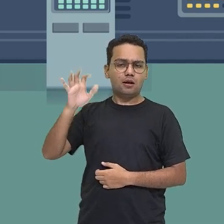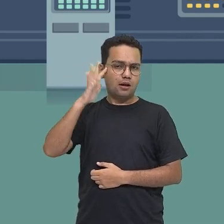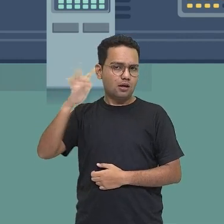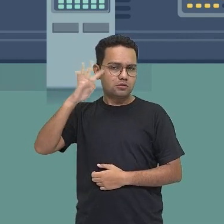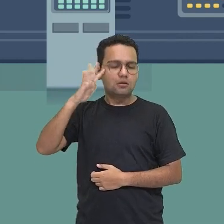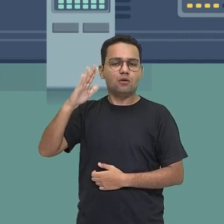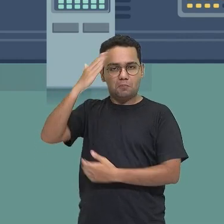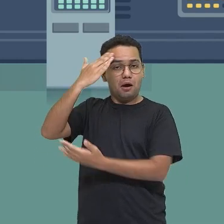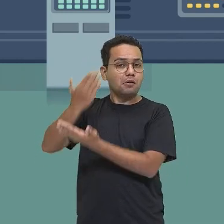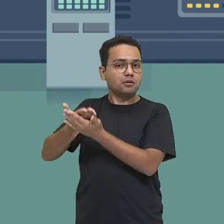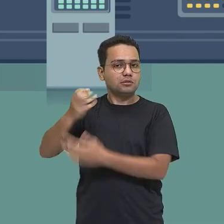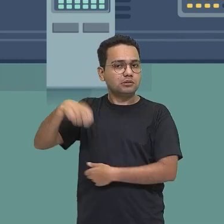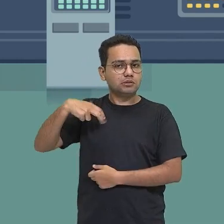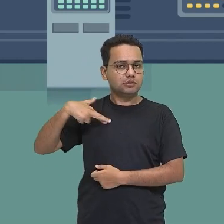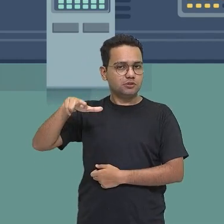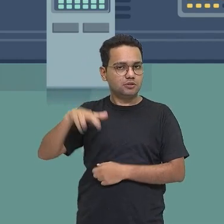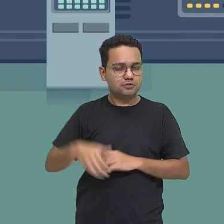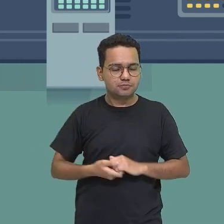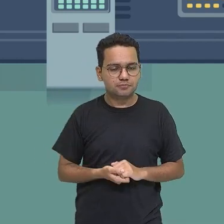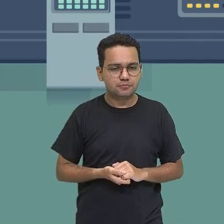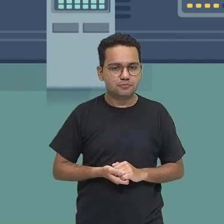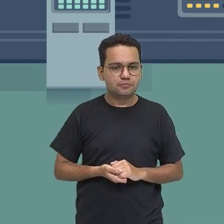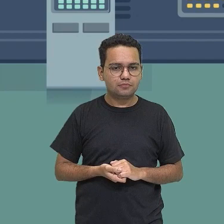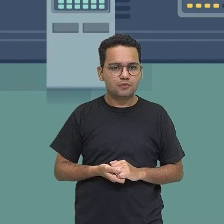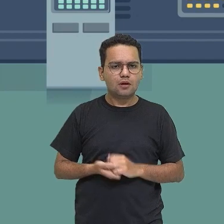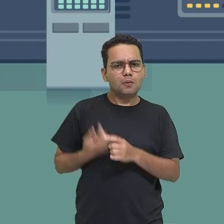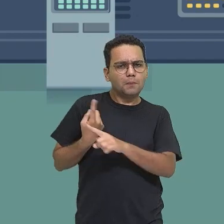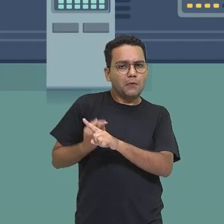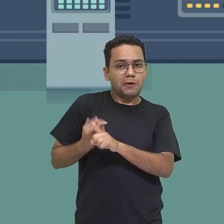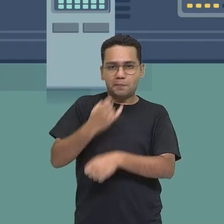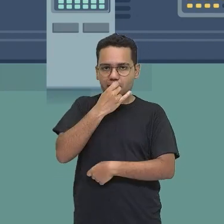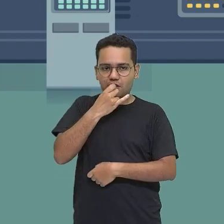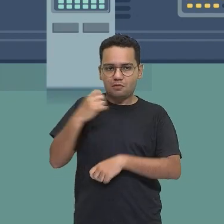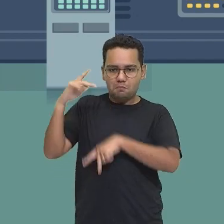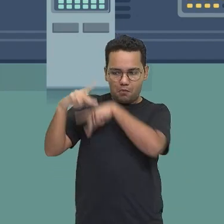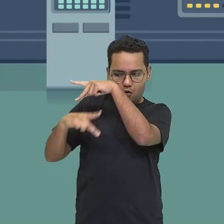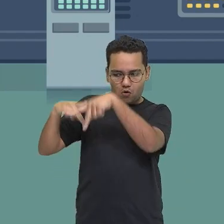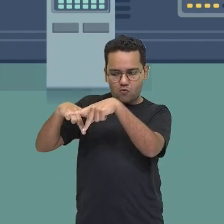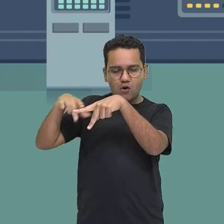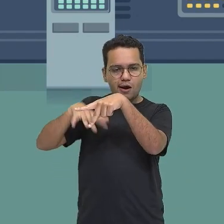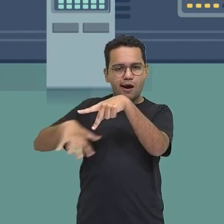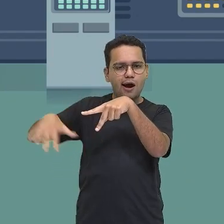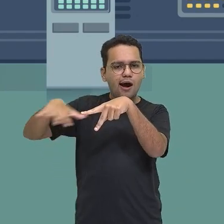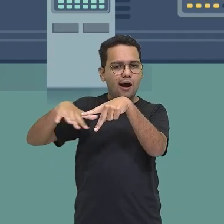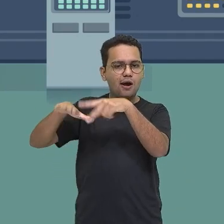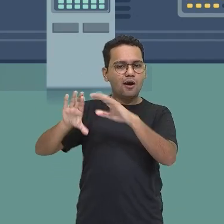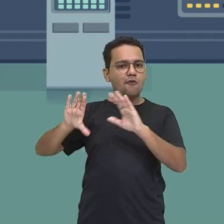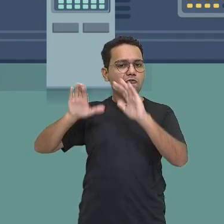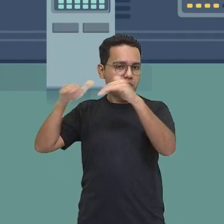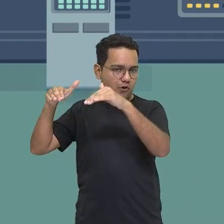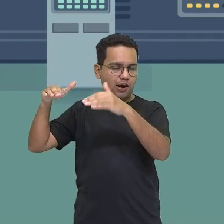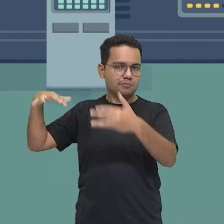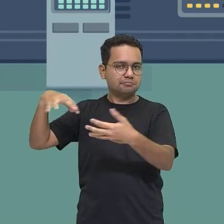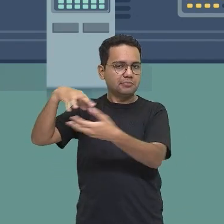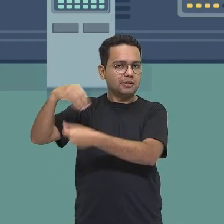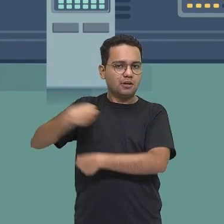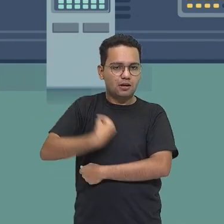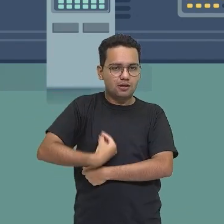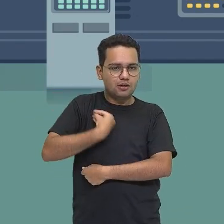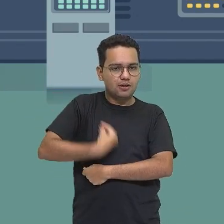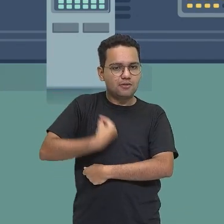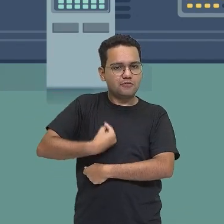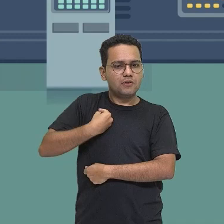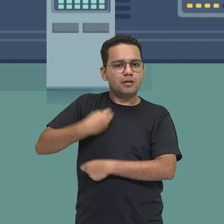crença religiosa, na qual a humanidade, toda a vida na Terra e no universo são frutos